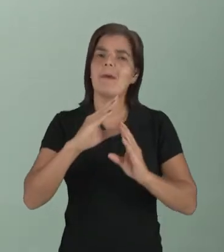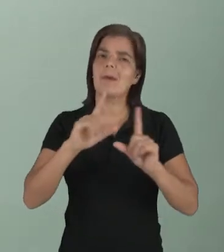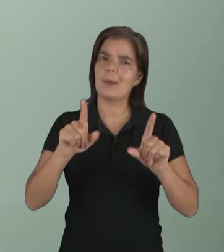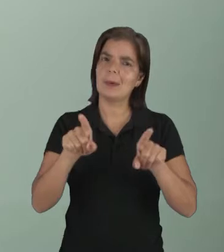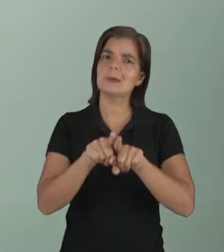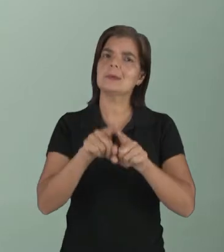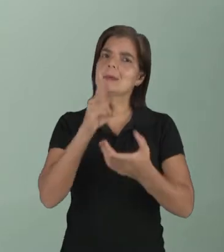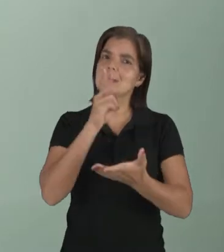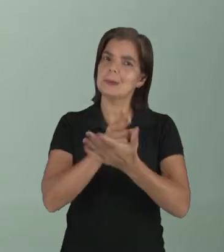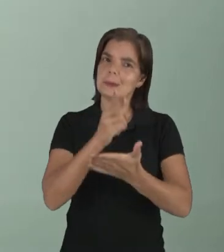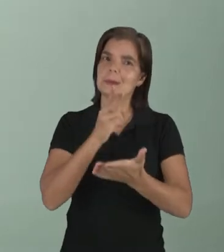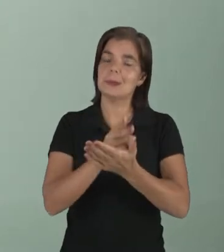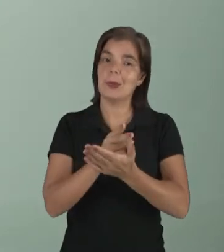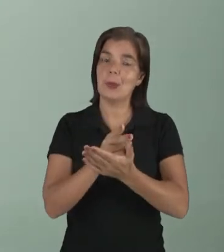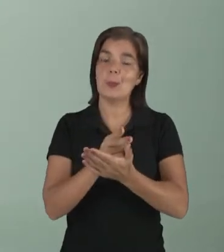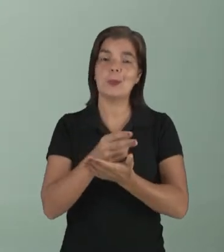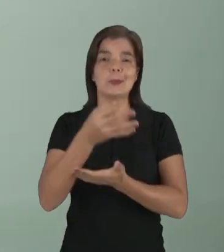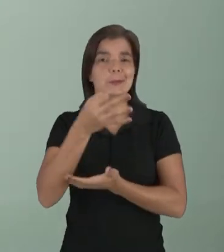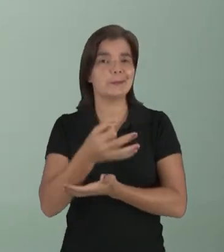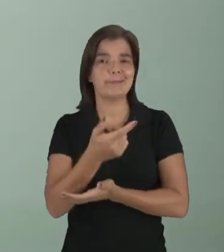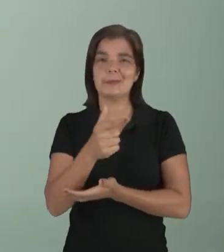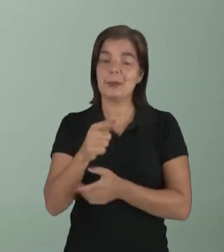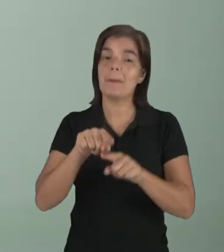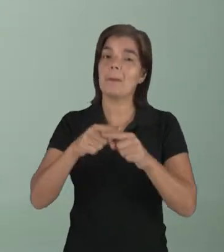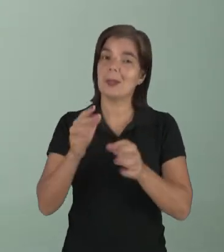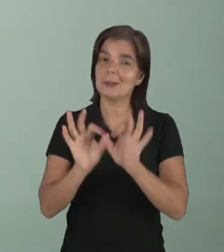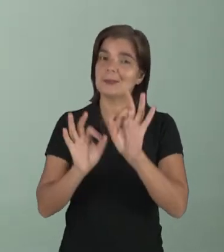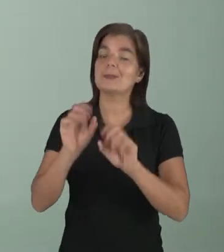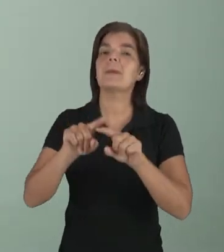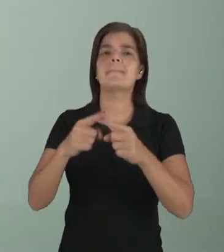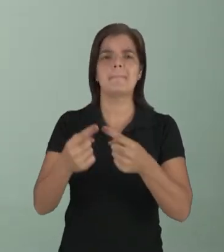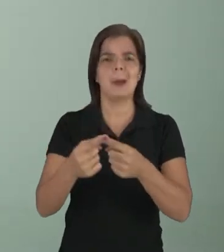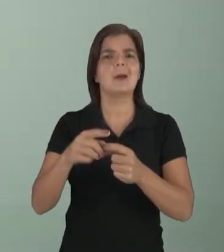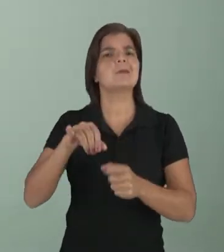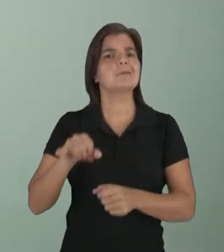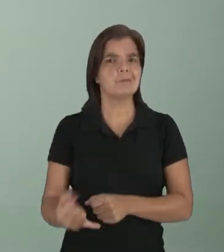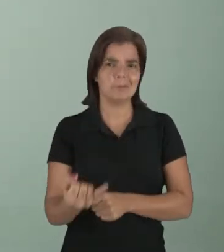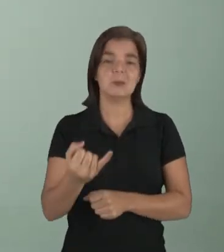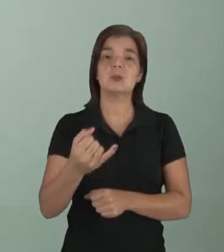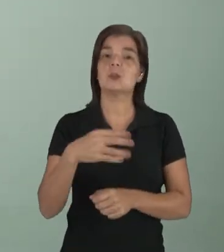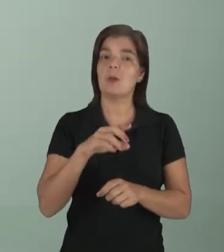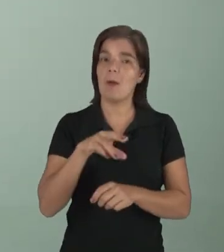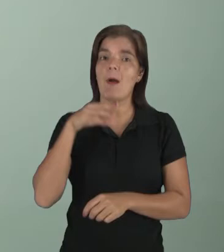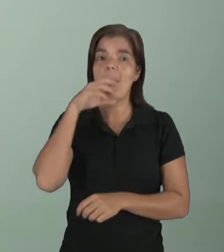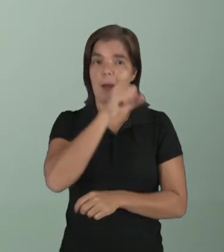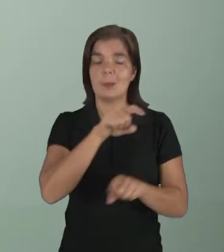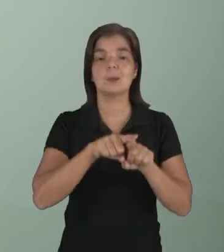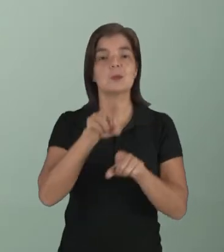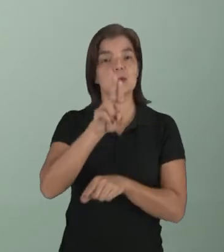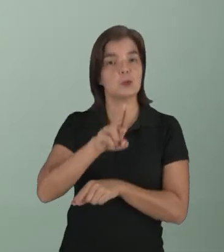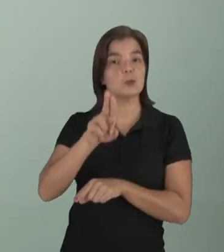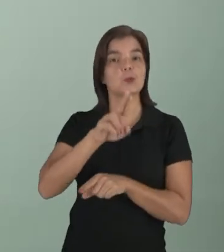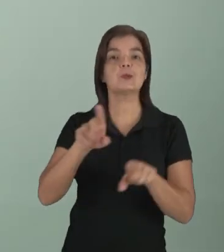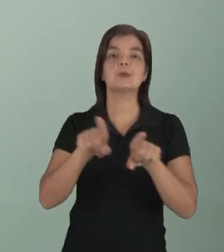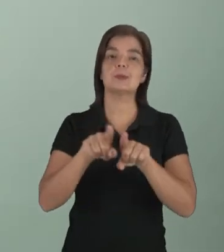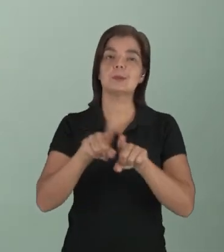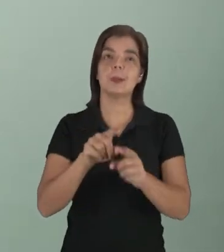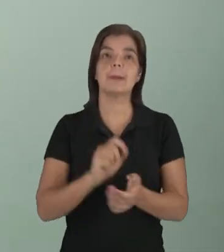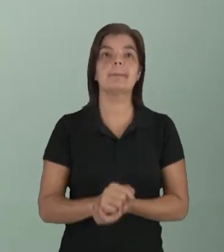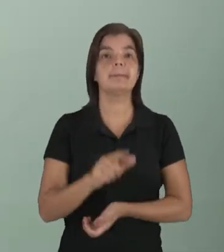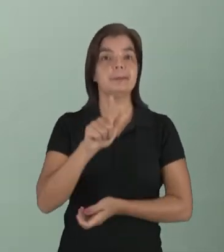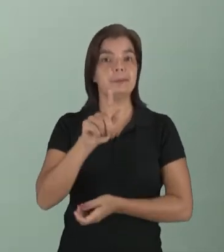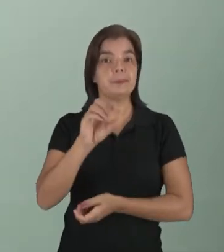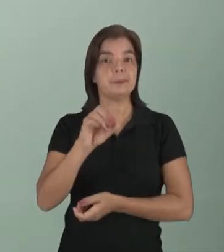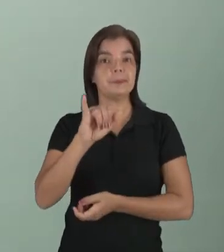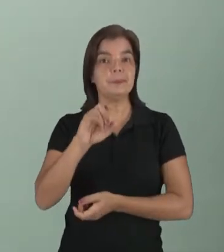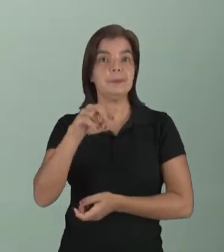claro que o futuro é sempre incerto, por mais que vocês planejem. Mas quando a chance de acontecer é muito grande, a gente usa o going to.